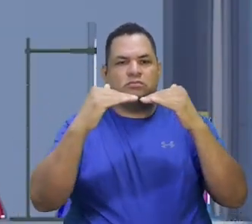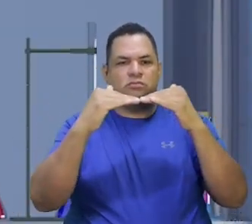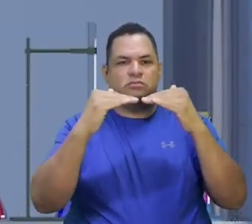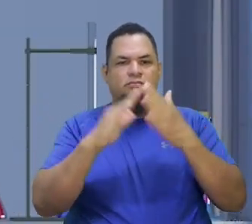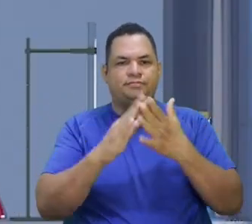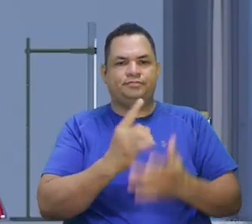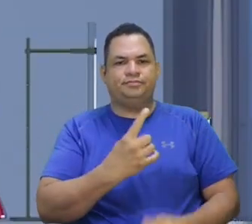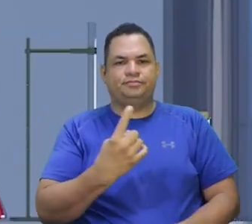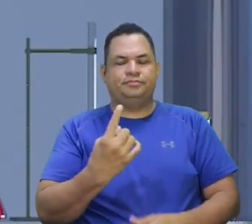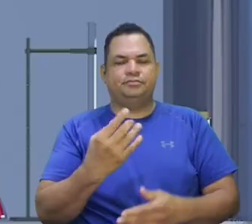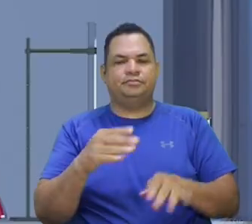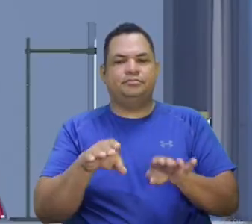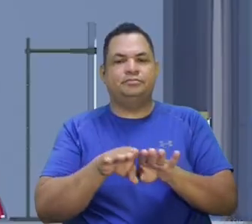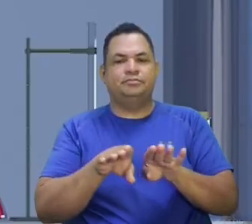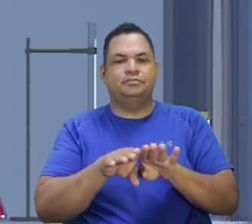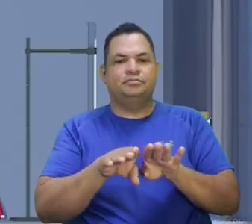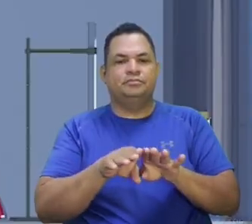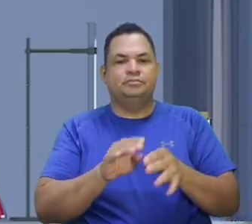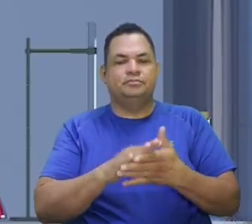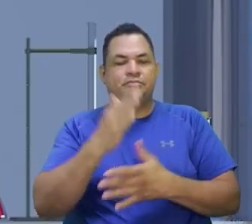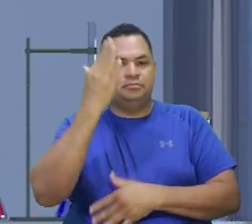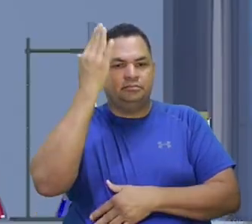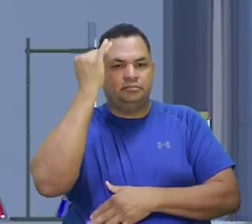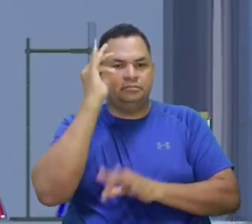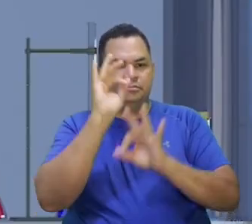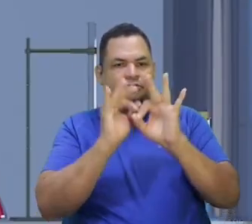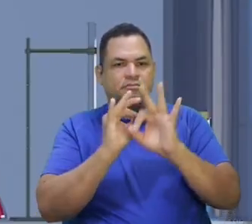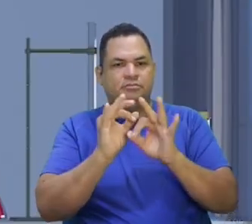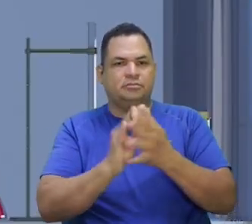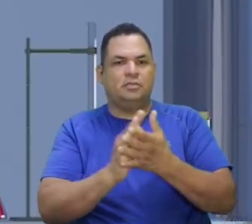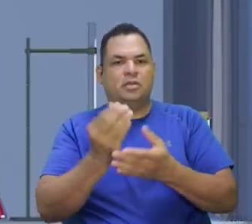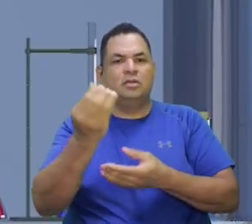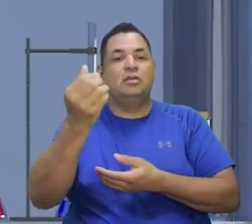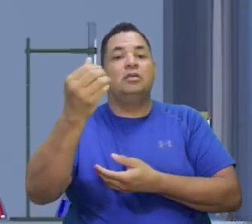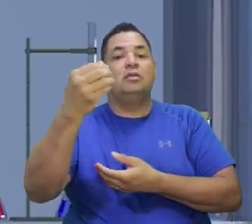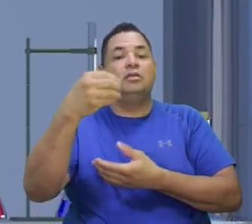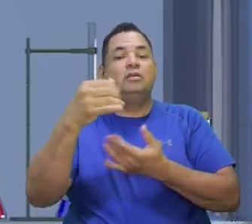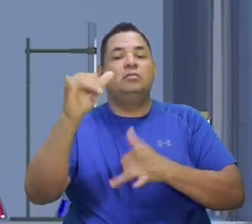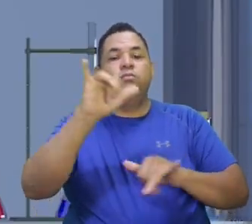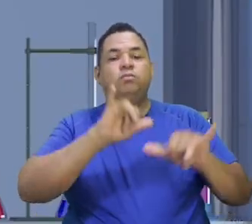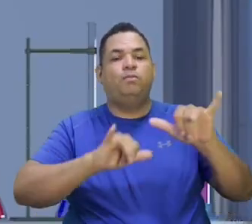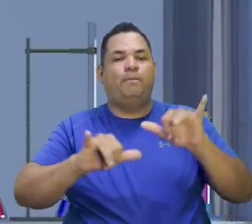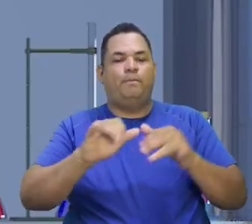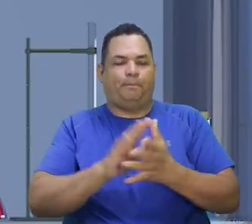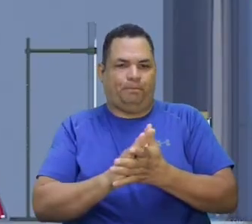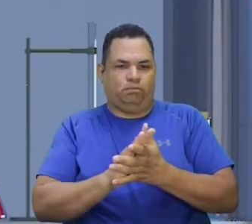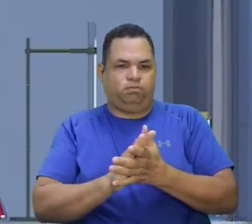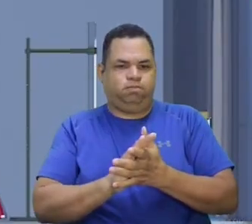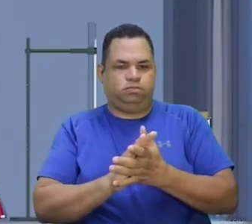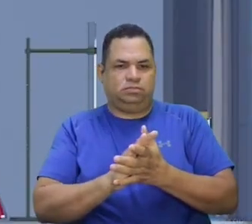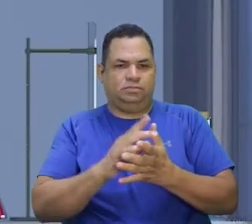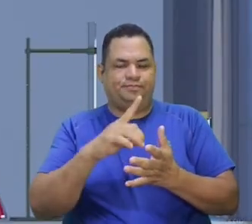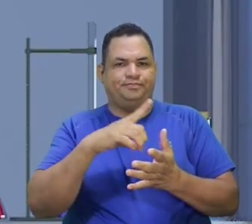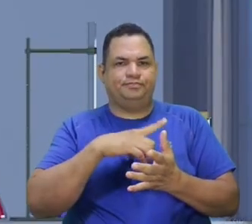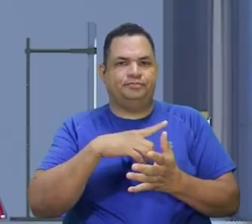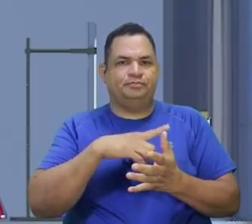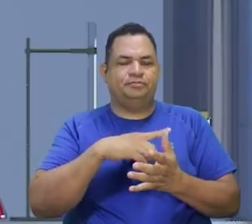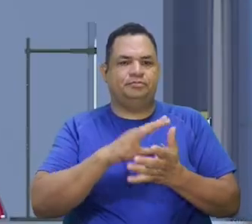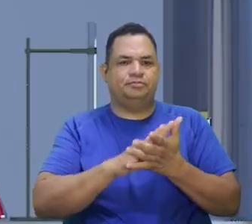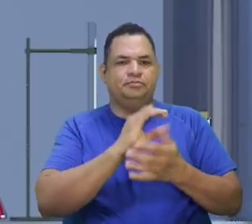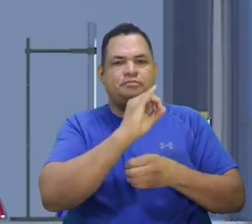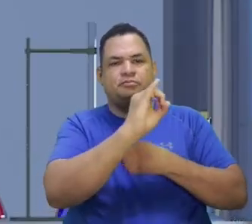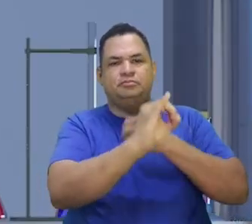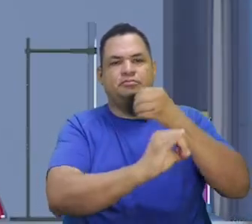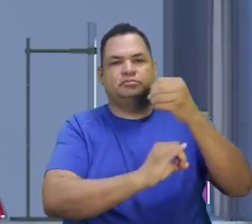que dentro da química, nós temos as situações da existência de íons, que são aqueles átomos